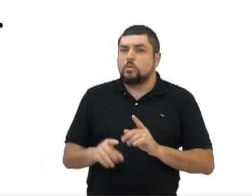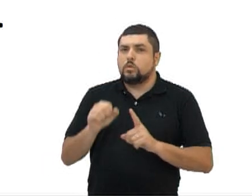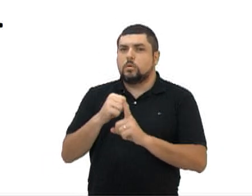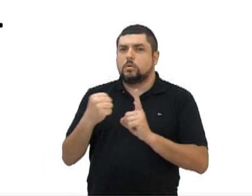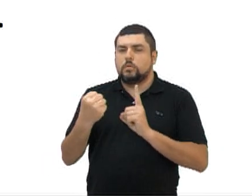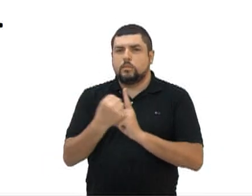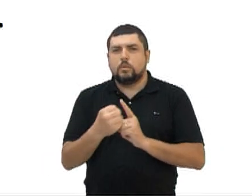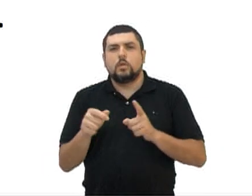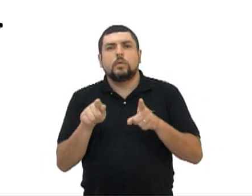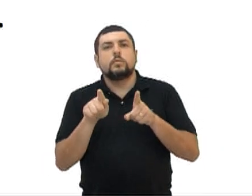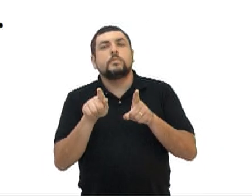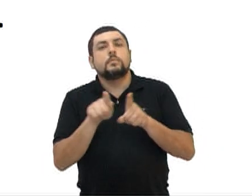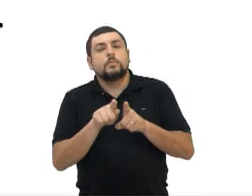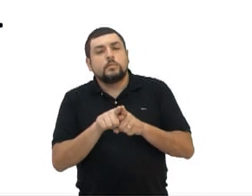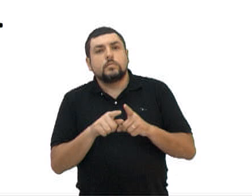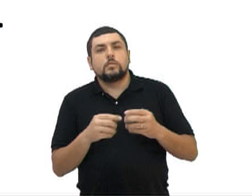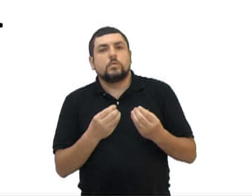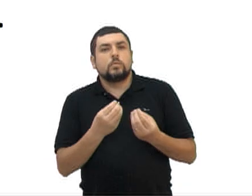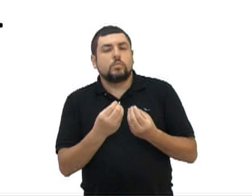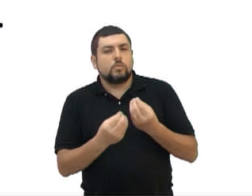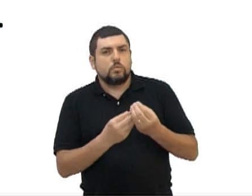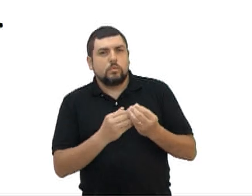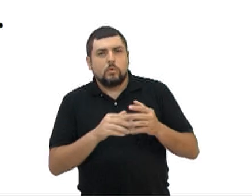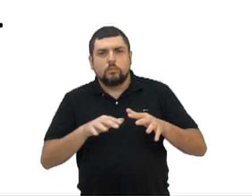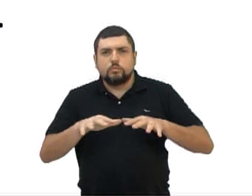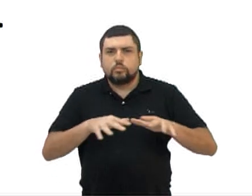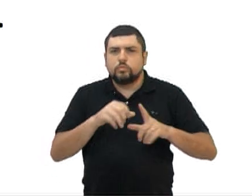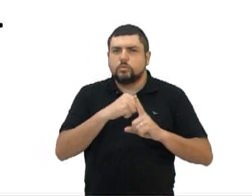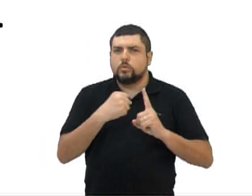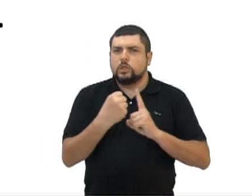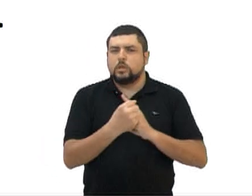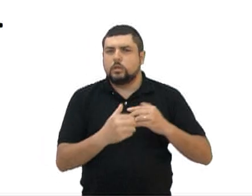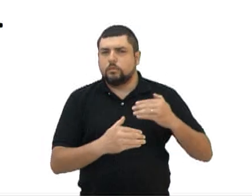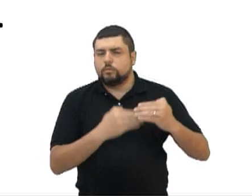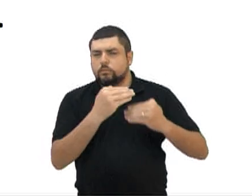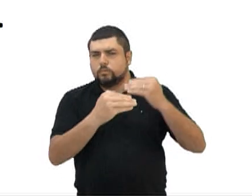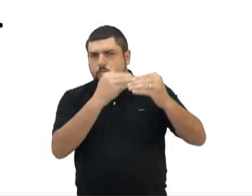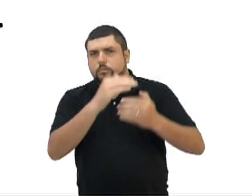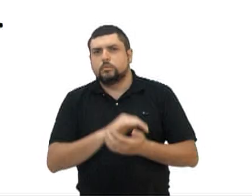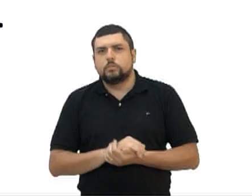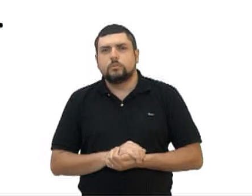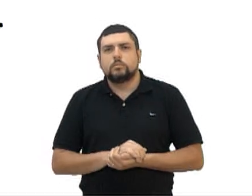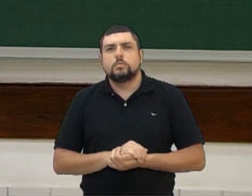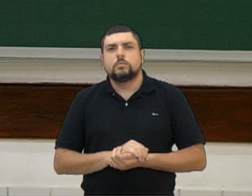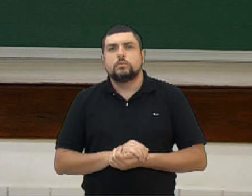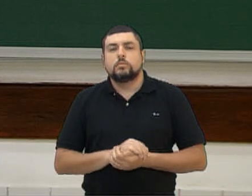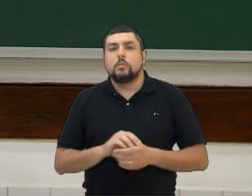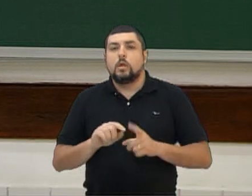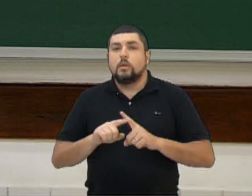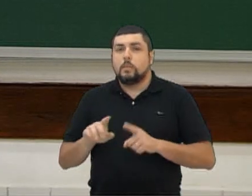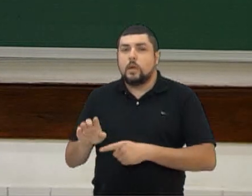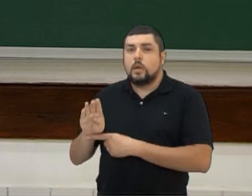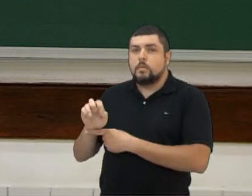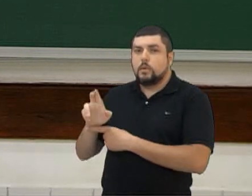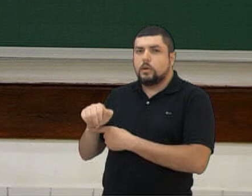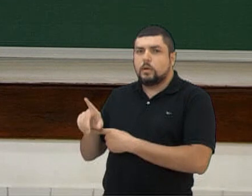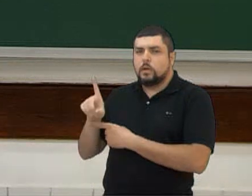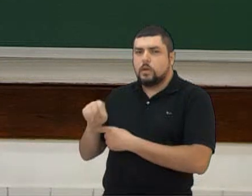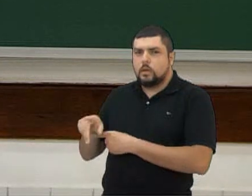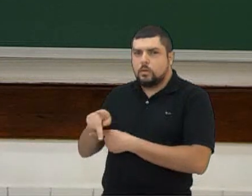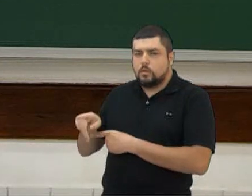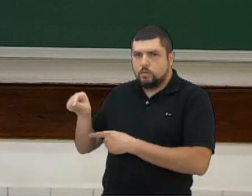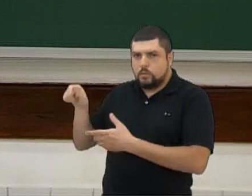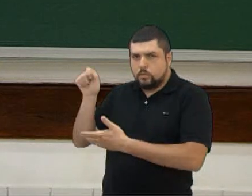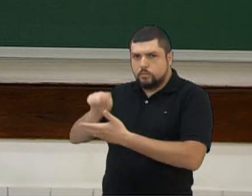pelo crescimento das demandas dos movimentos sociais no Brasil. No entanto, para o professor Bernardo Sorge, há um